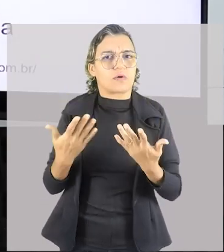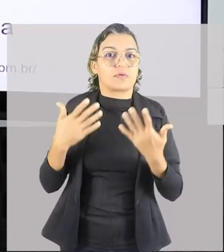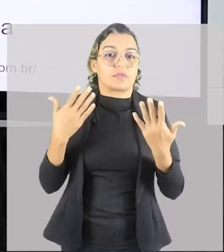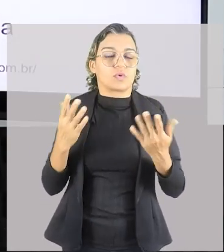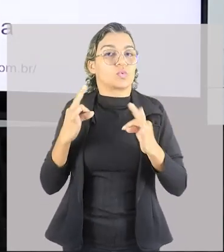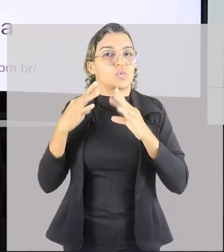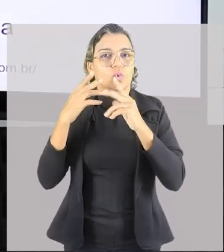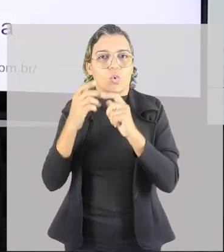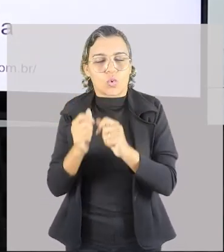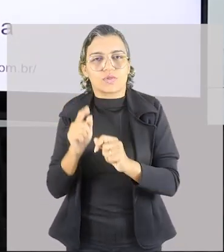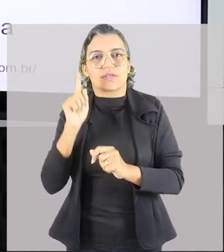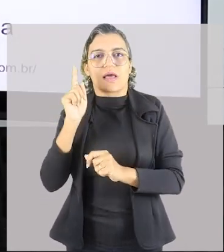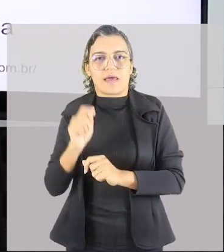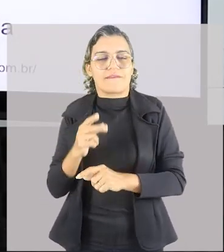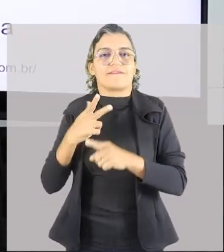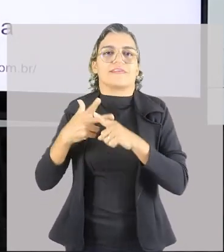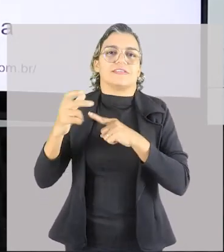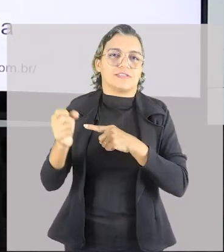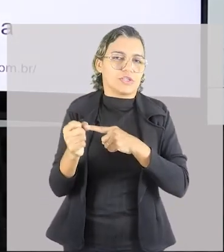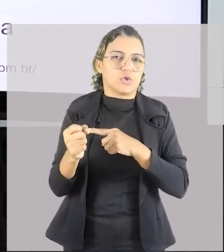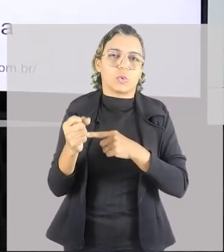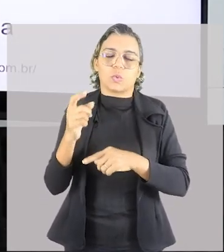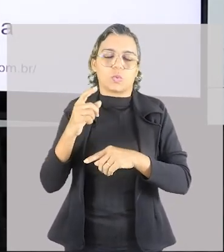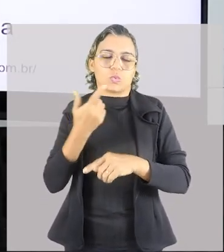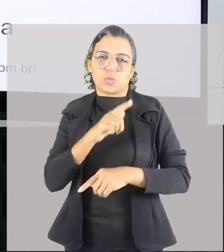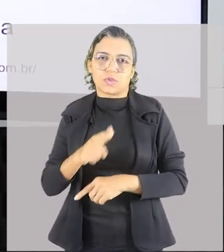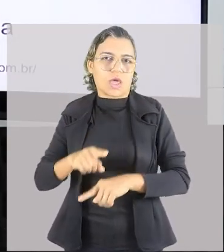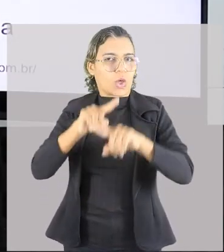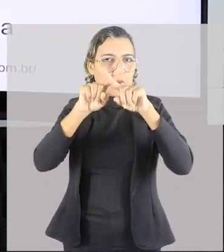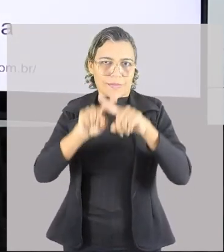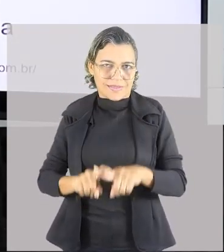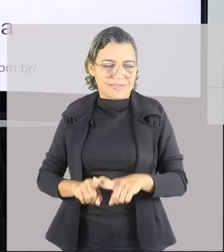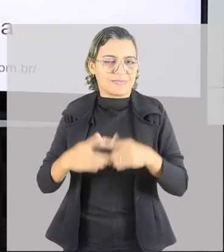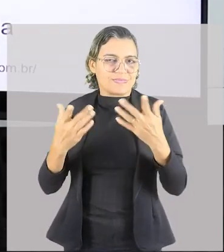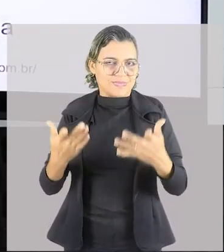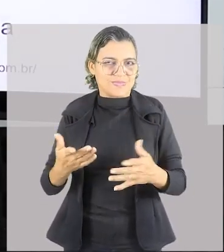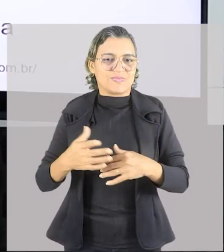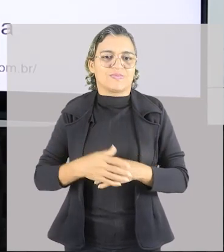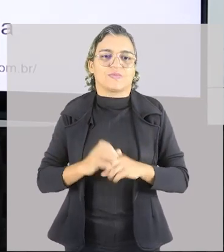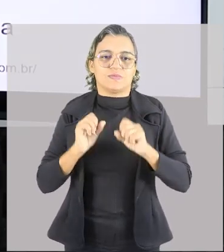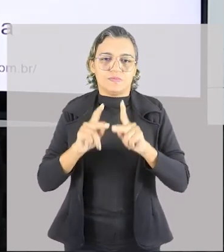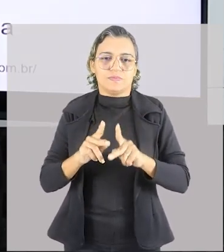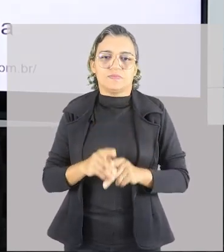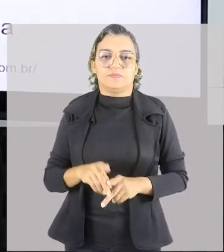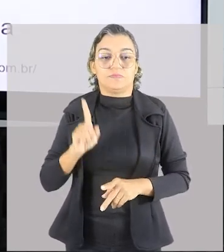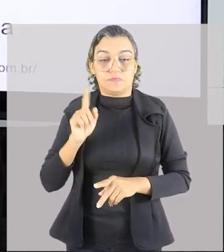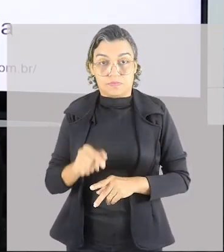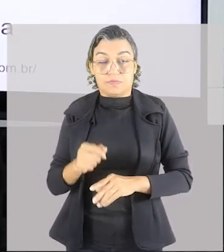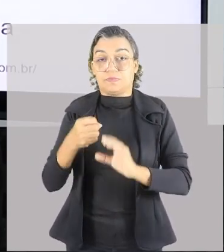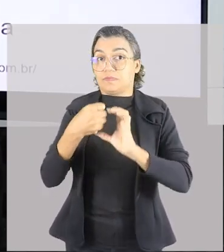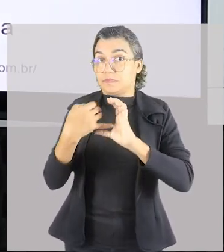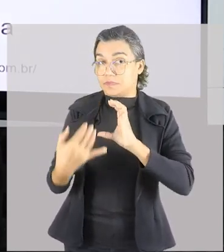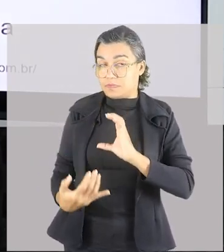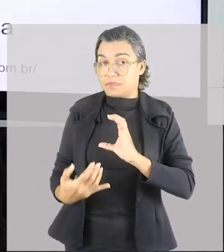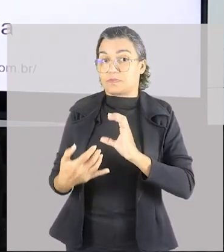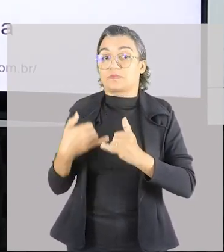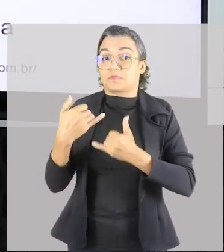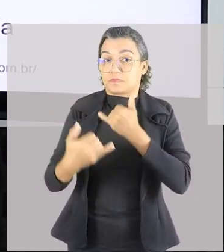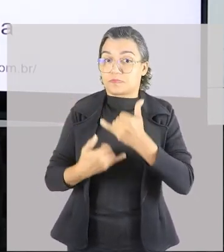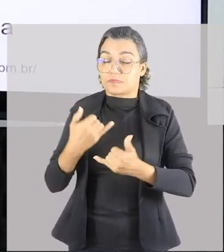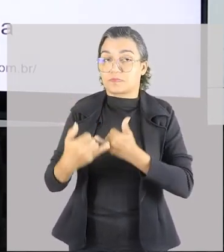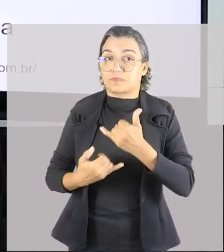todos são vencedores dentro dessa perspectiva. Beleza? Então, essas são as características dos